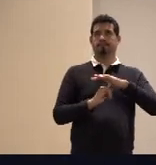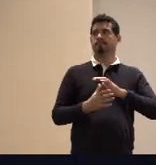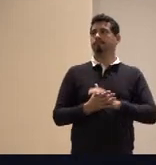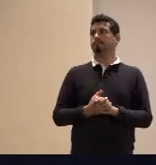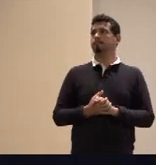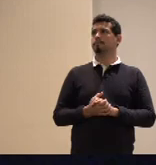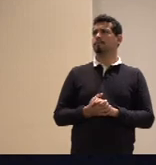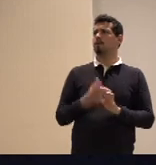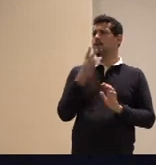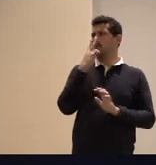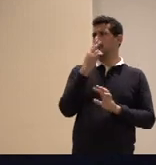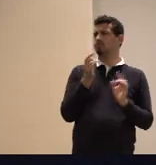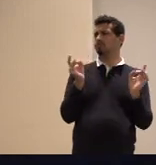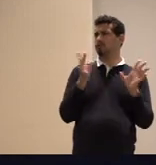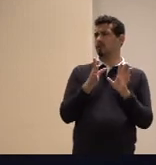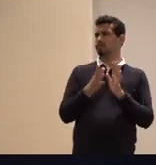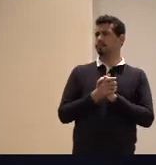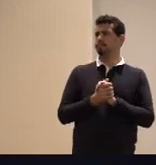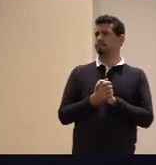Acho que seria isso.